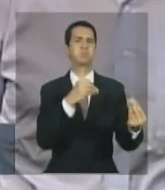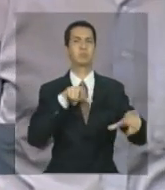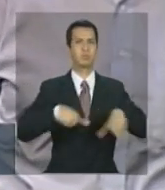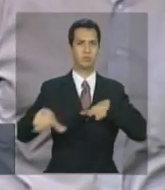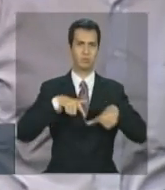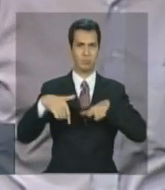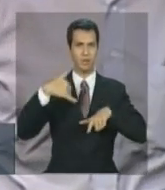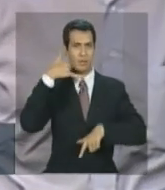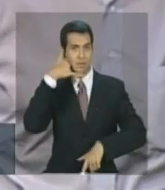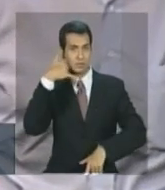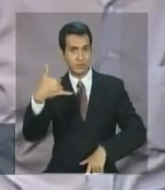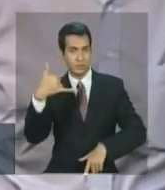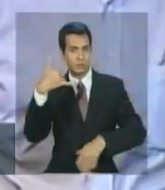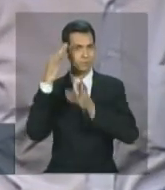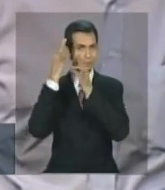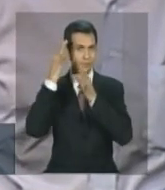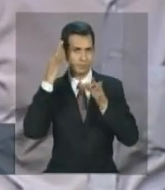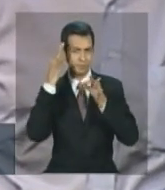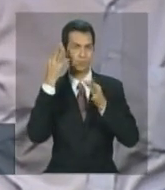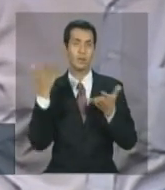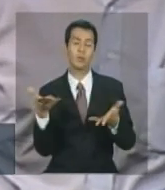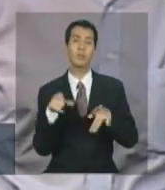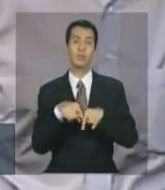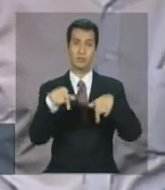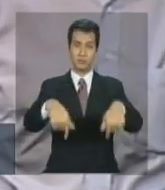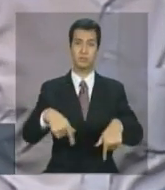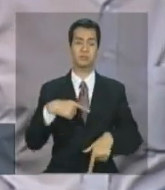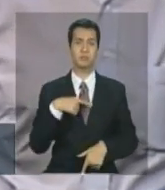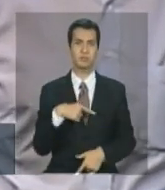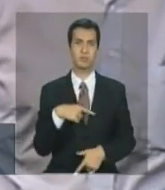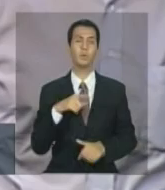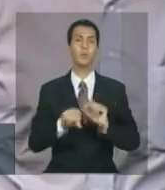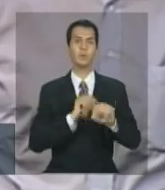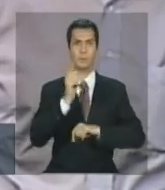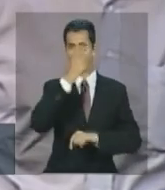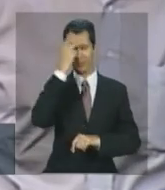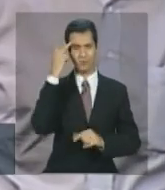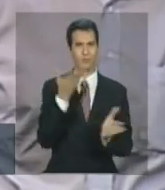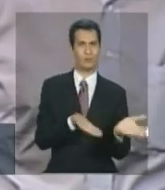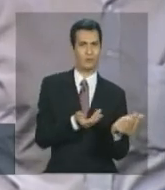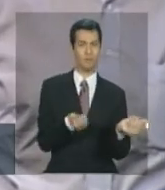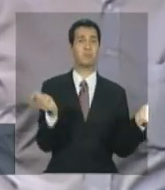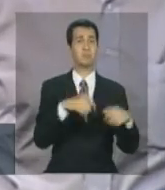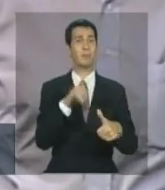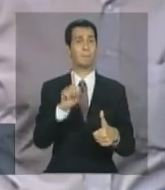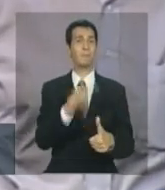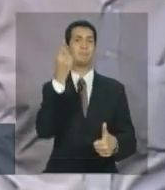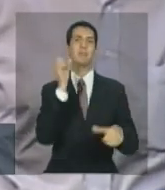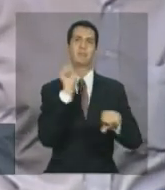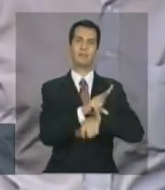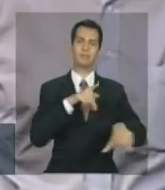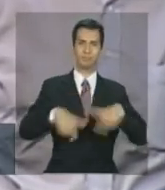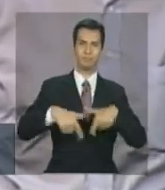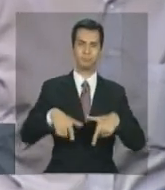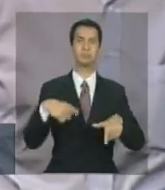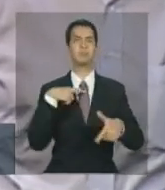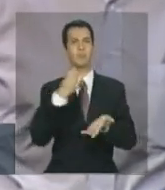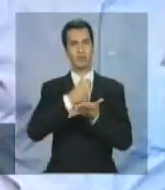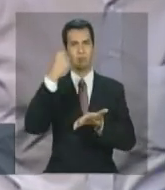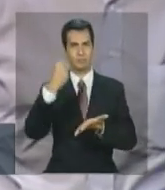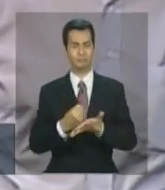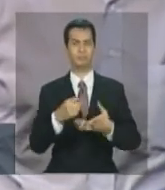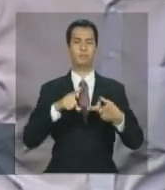tem uma capacidade muito grande de gerar primeiro emprego, emprego com carteira assinada,